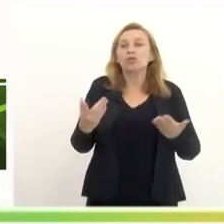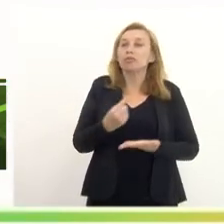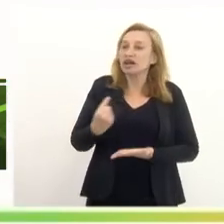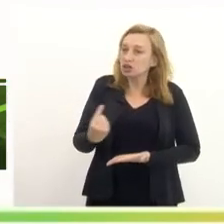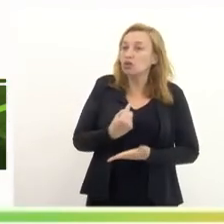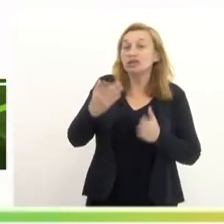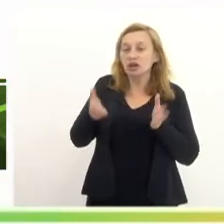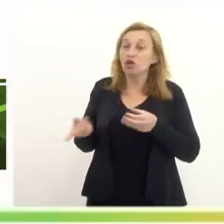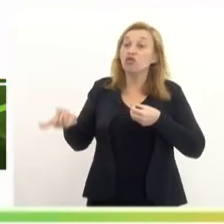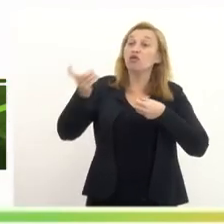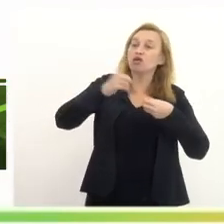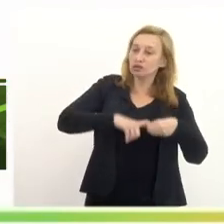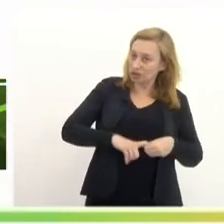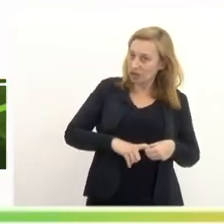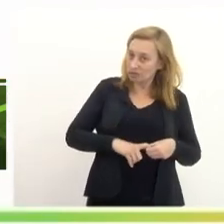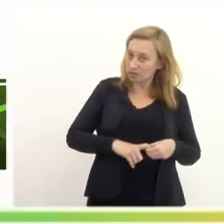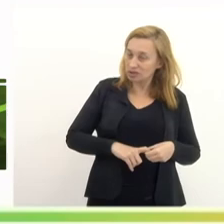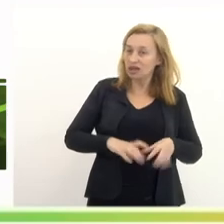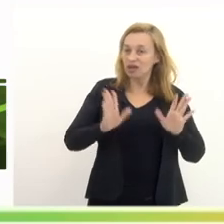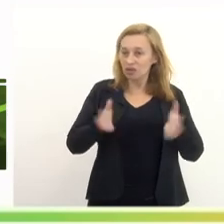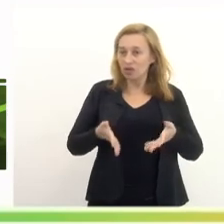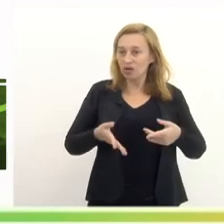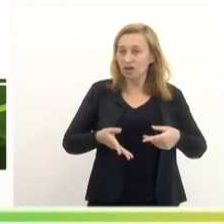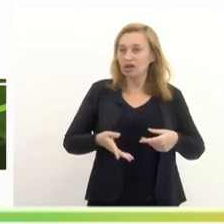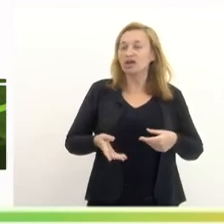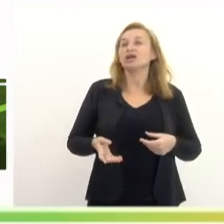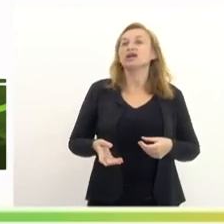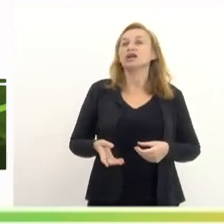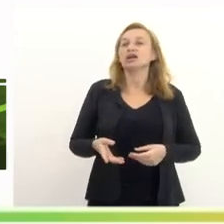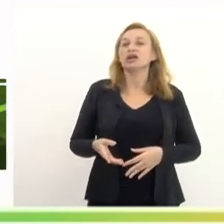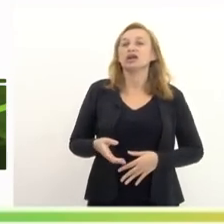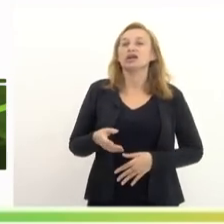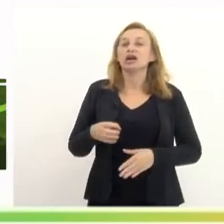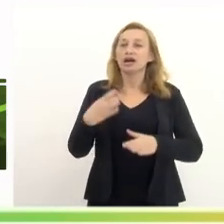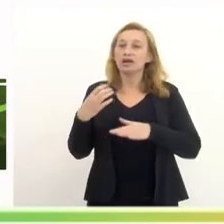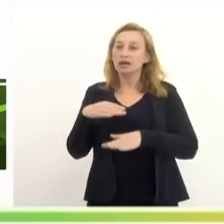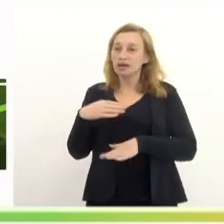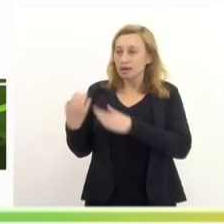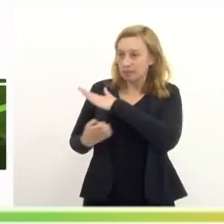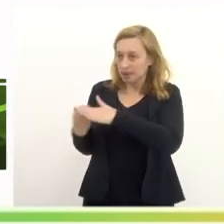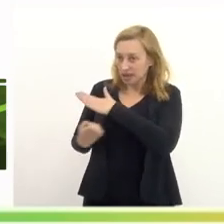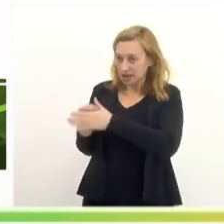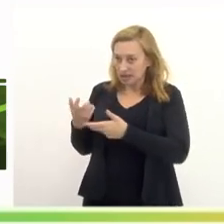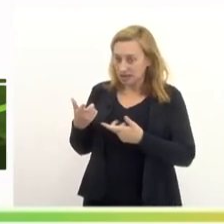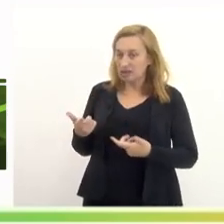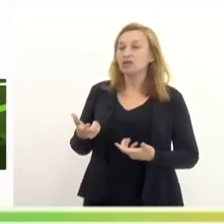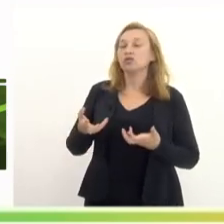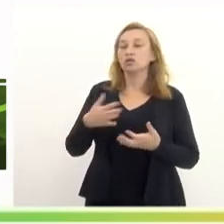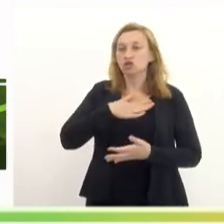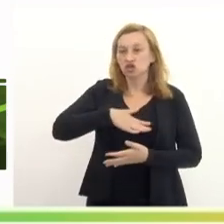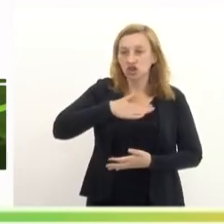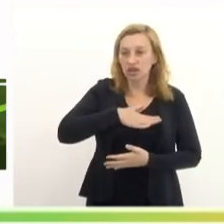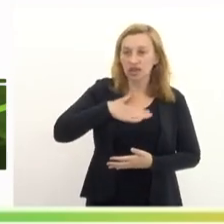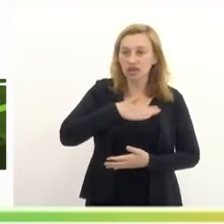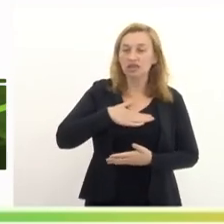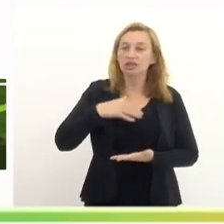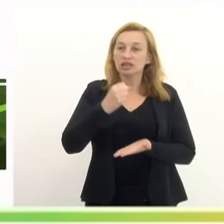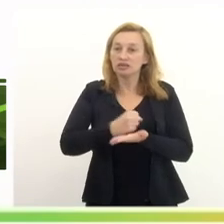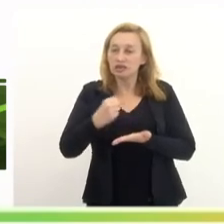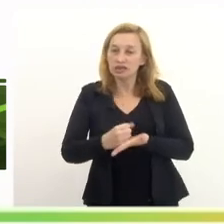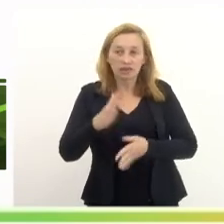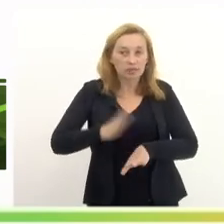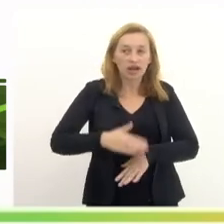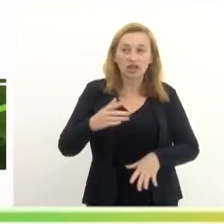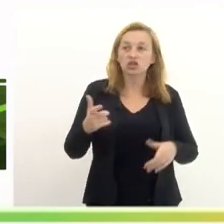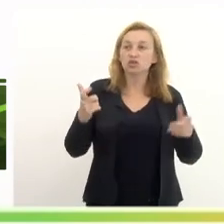agora botando o boné da Total Energy, a gente, como eu falei, nós gostaríamos muito de poder estar fechando o máximo de contratos